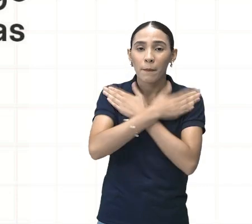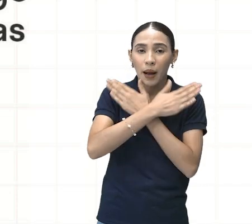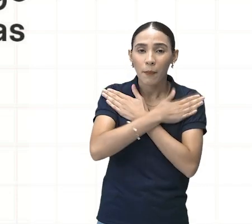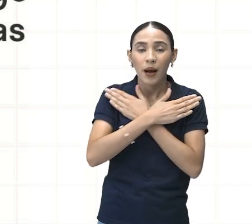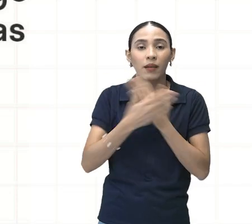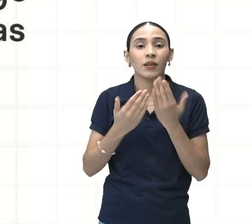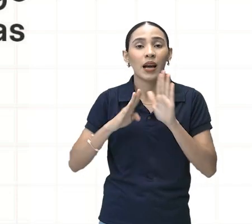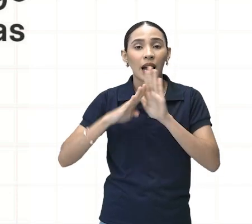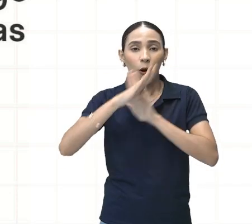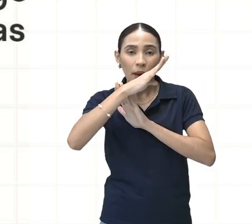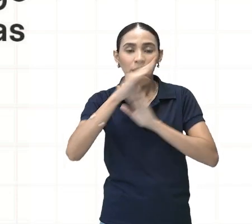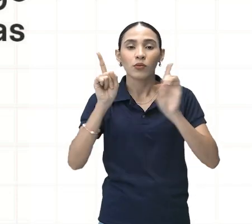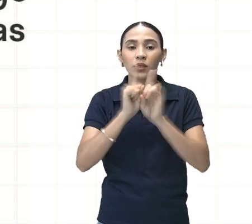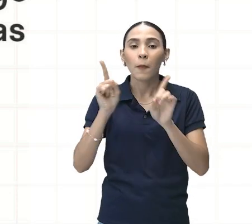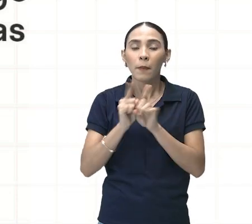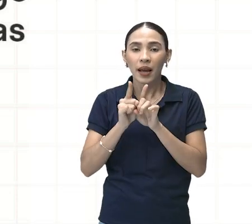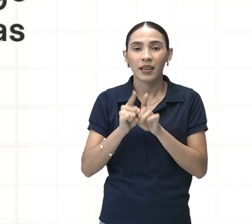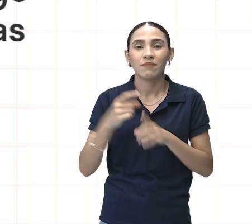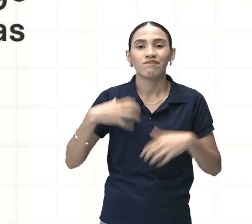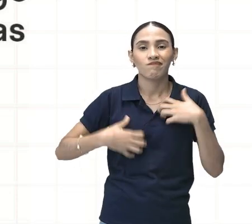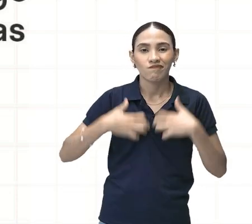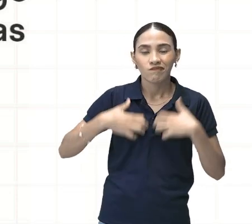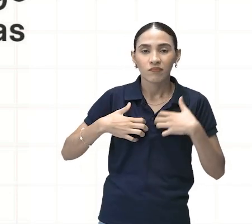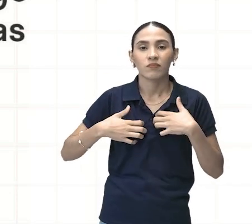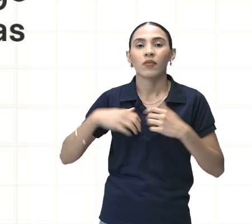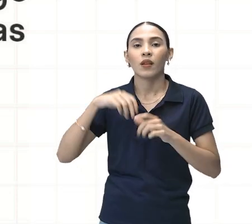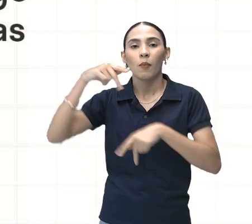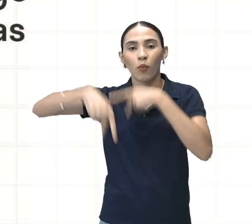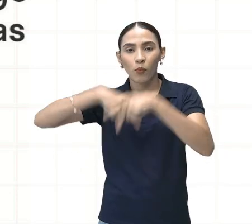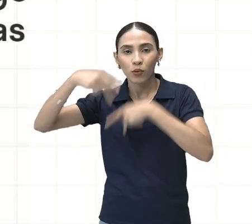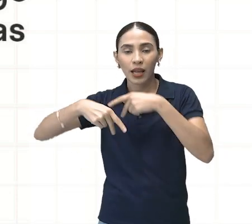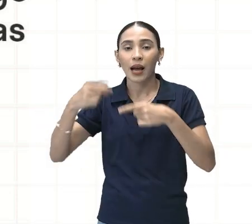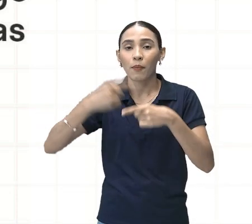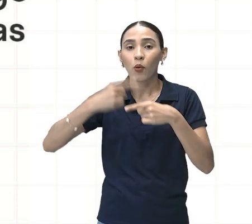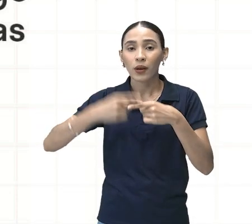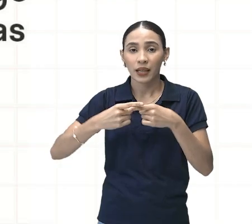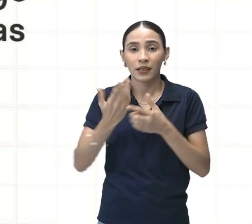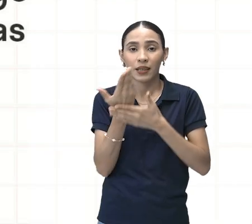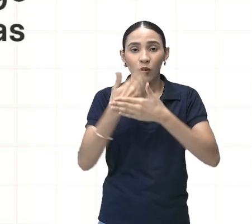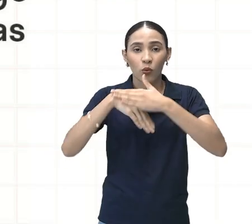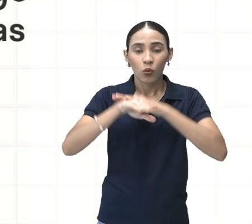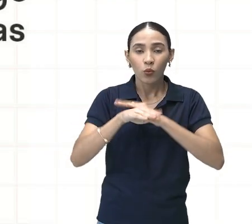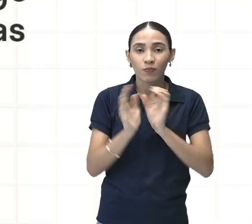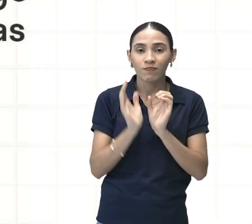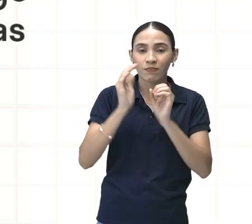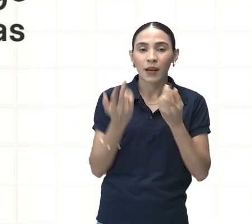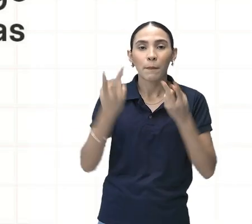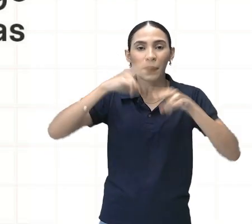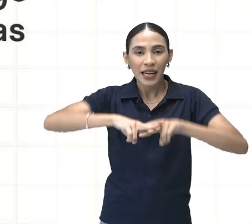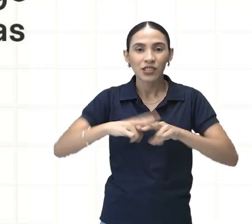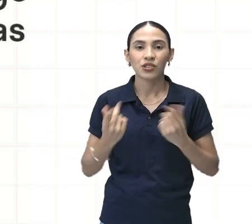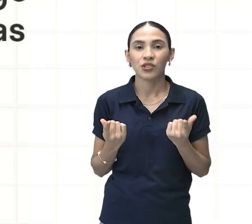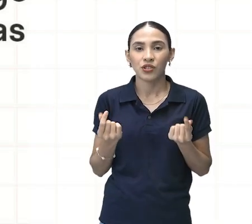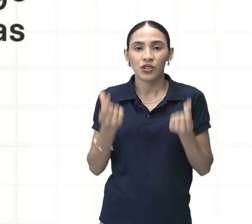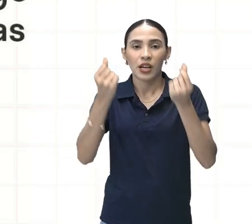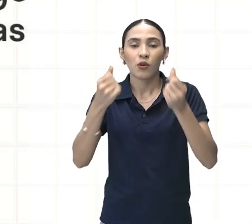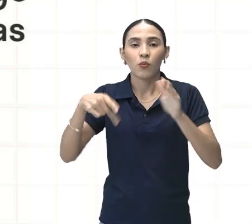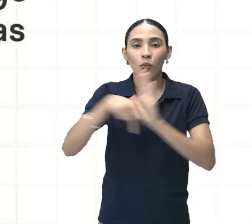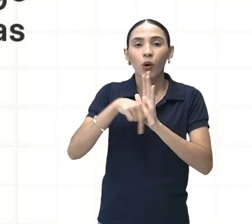insatisfação popular devido a quê? Ao confisco das poupanças, como eu falei há pouco para vocês. Nesse